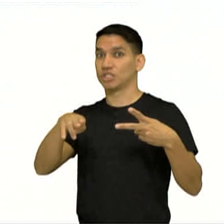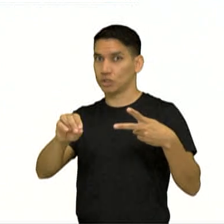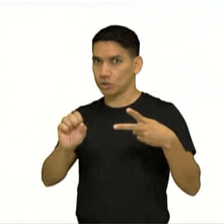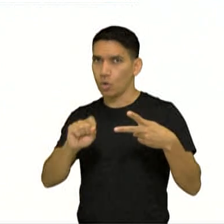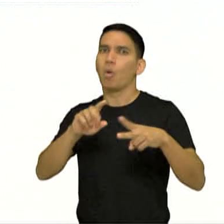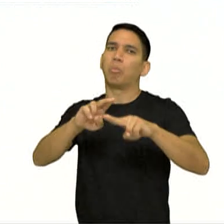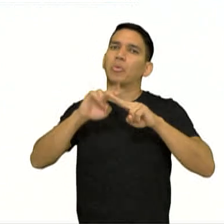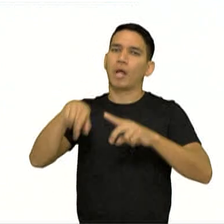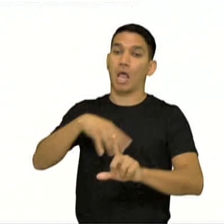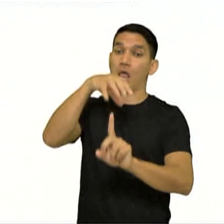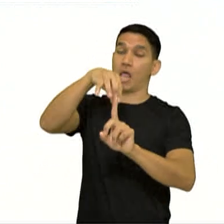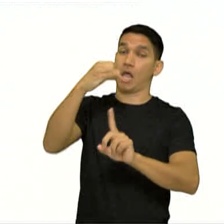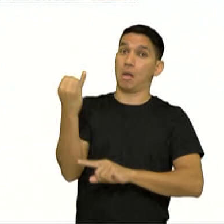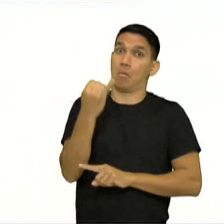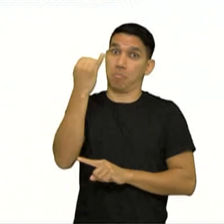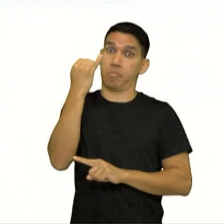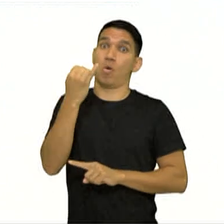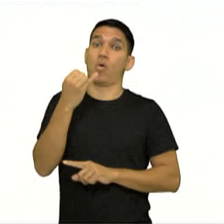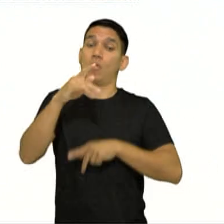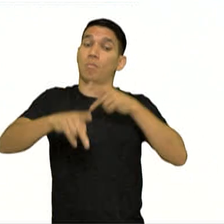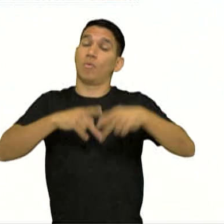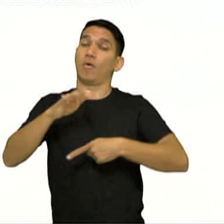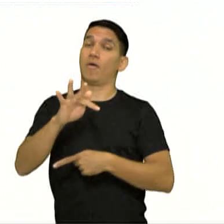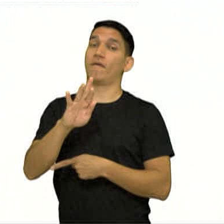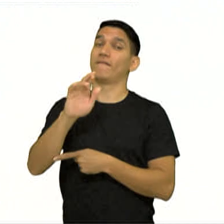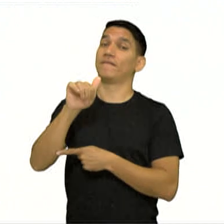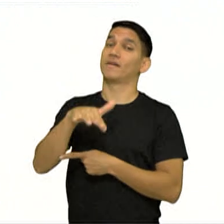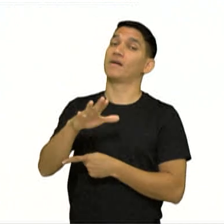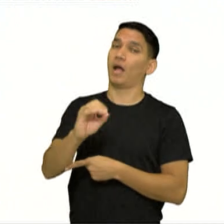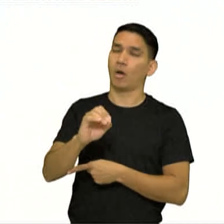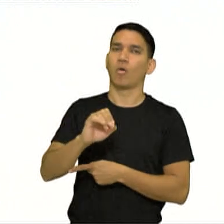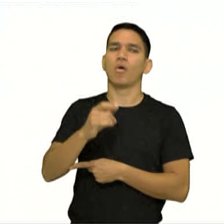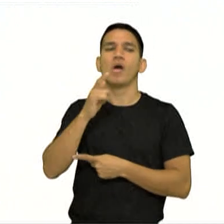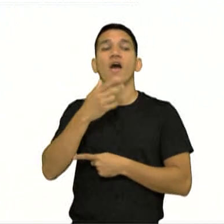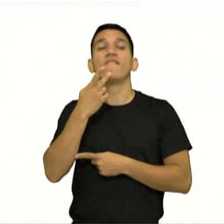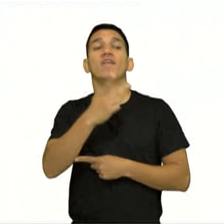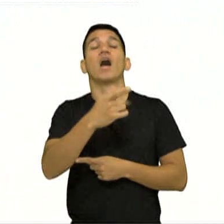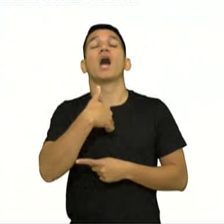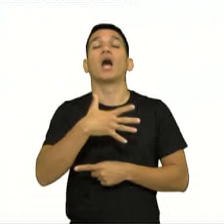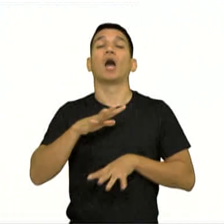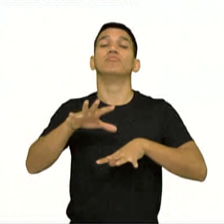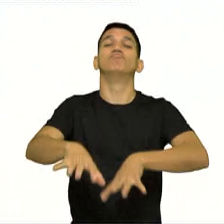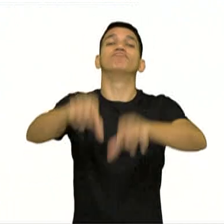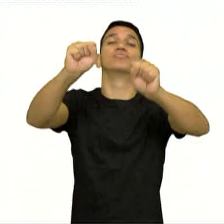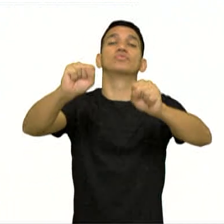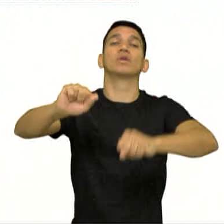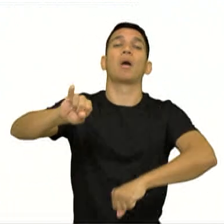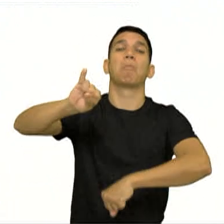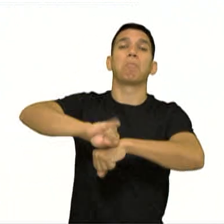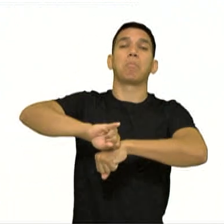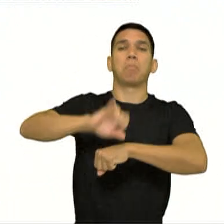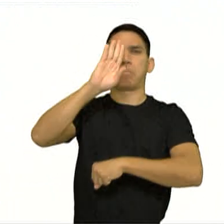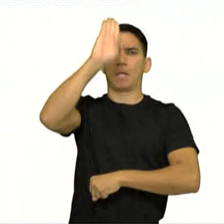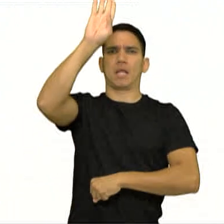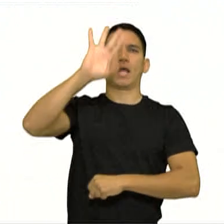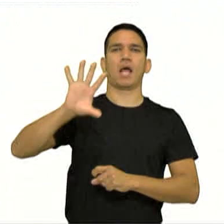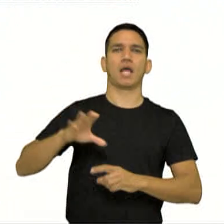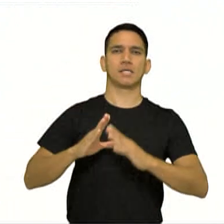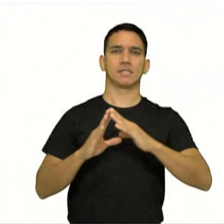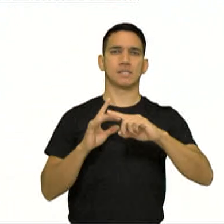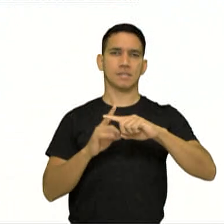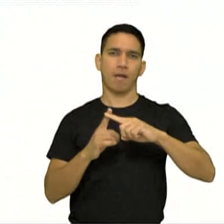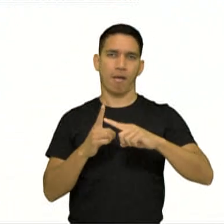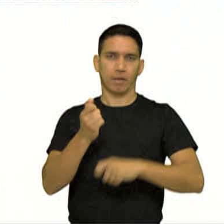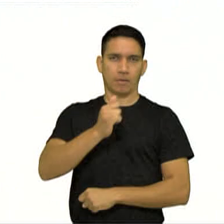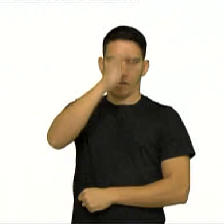importante para os francos, né, que ameaçava tomar a sede da igreja em Roma. E o que ele vai fazer, pessoal, aqui?